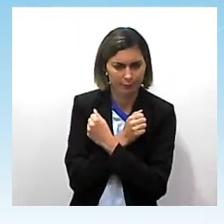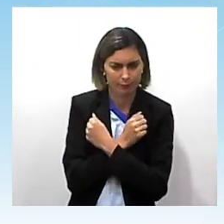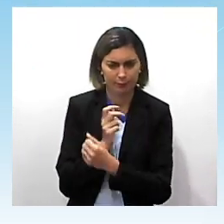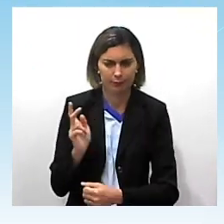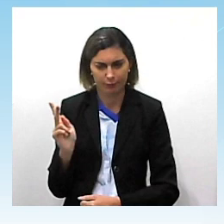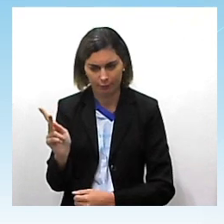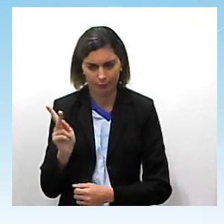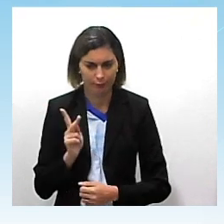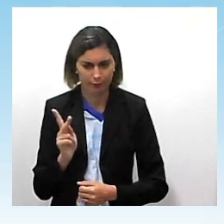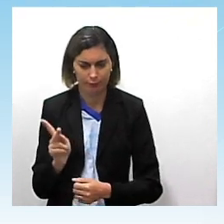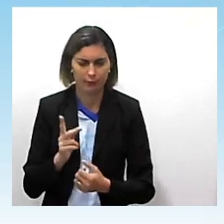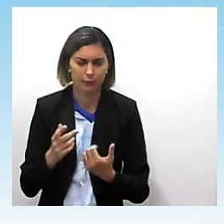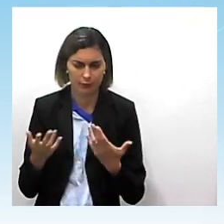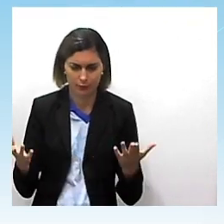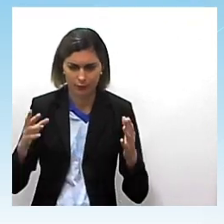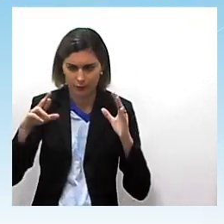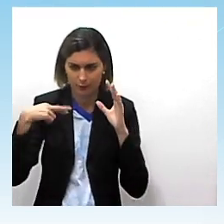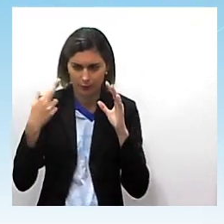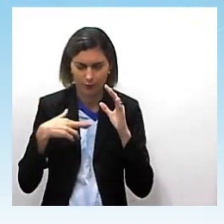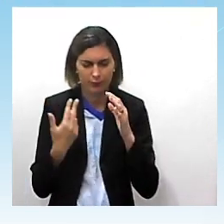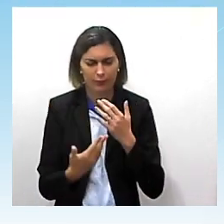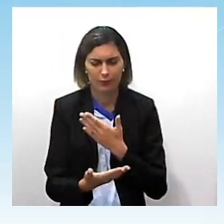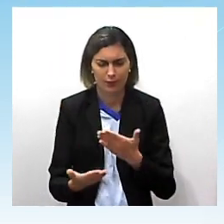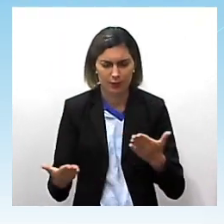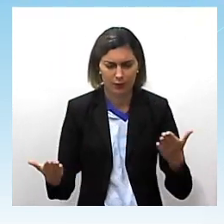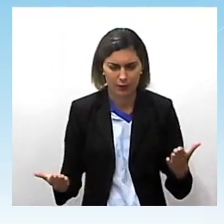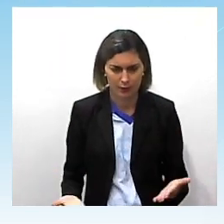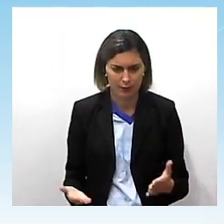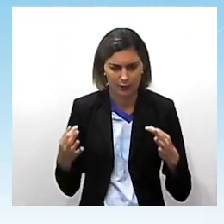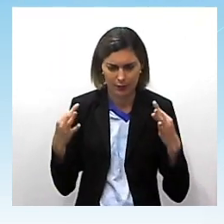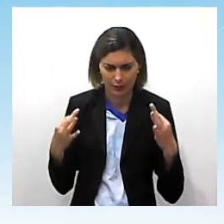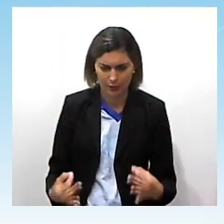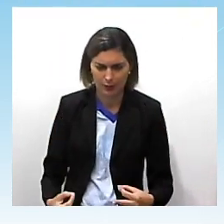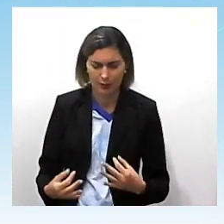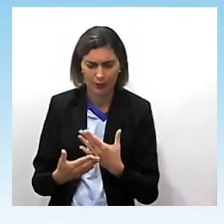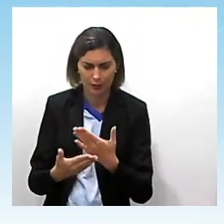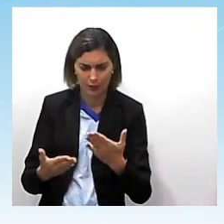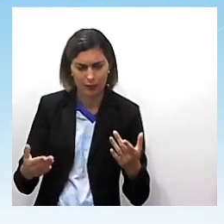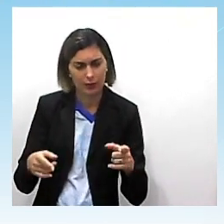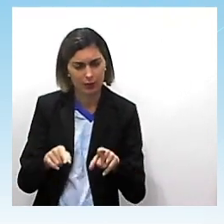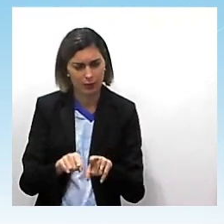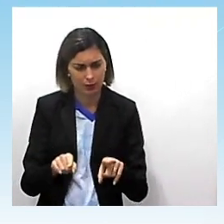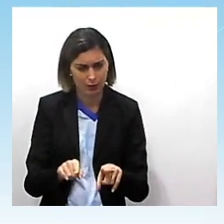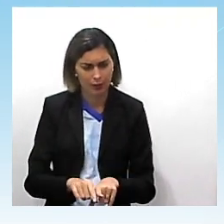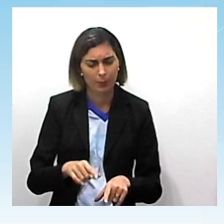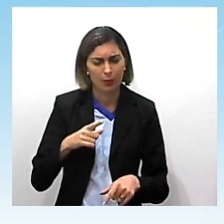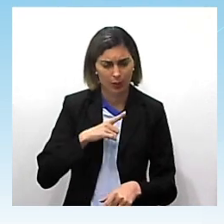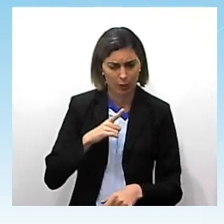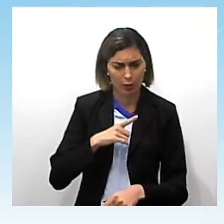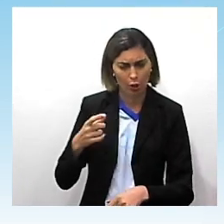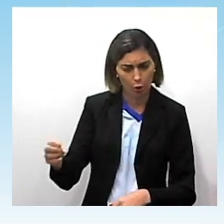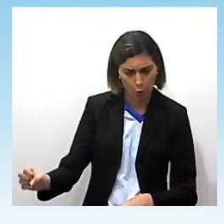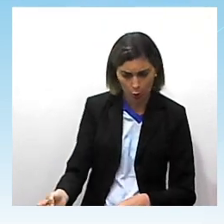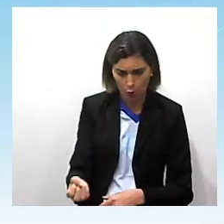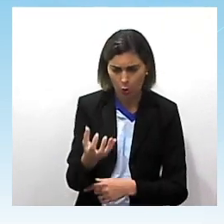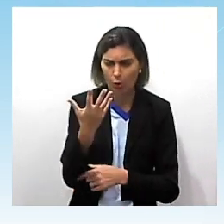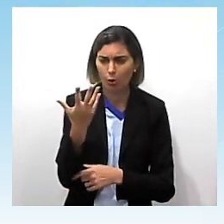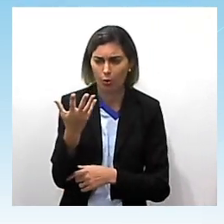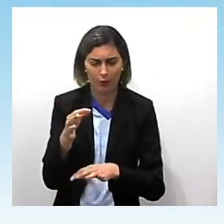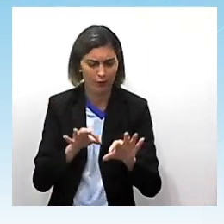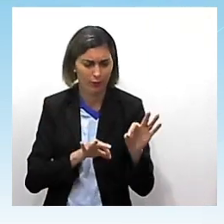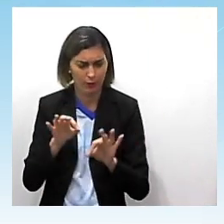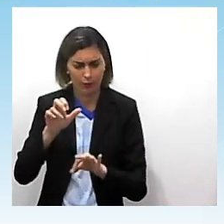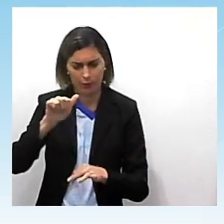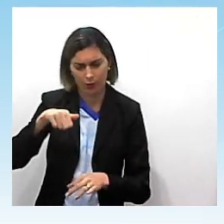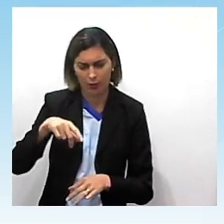meus queridos. Vocês são feras demais. Exato. E também, galera, tem aqui o novato na produção, é